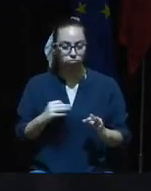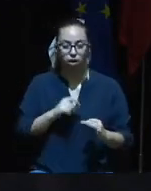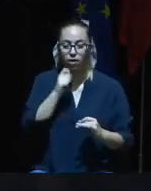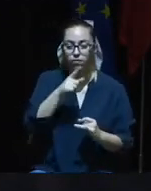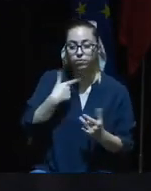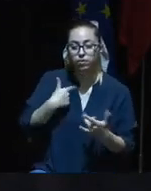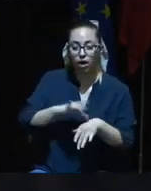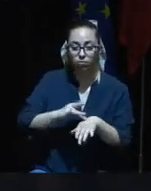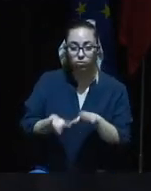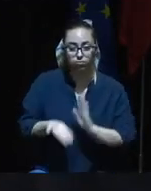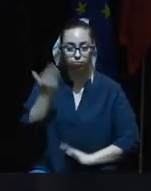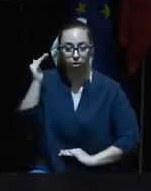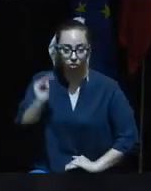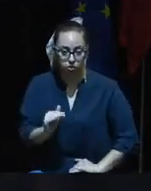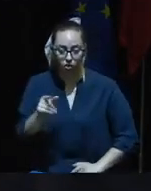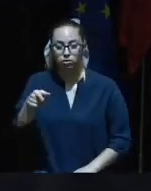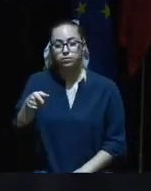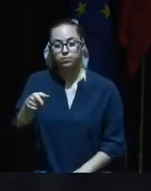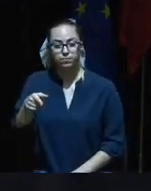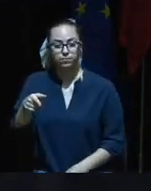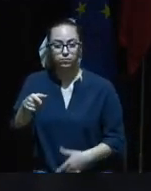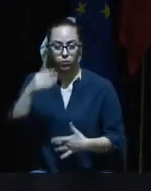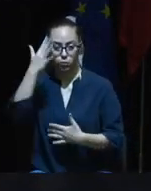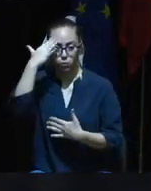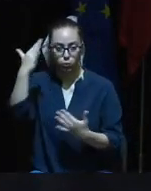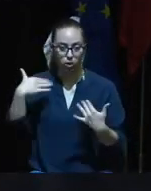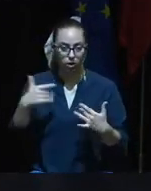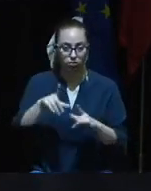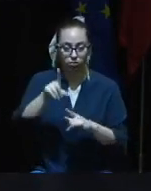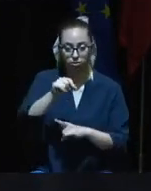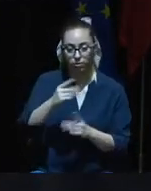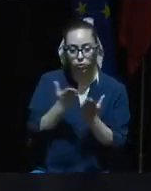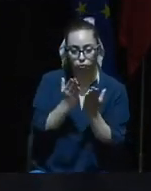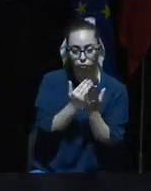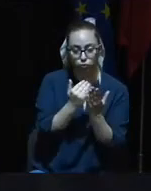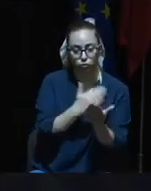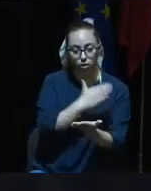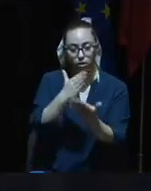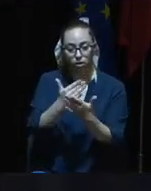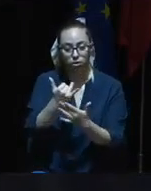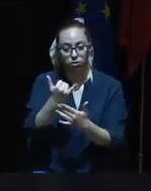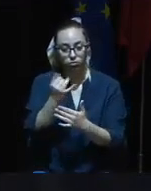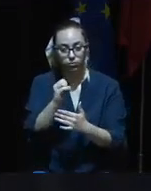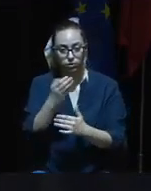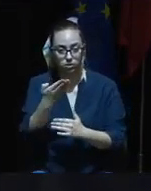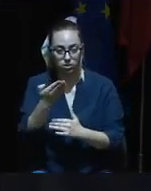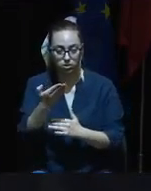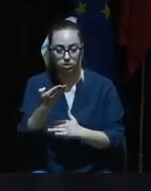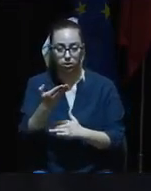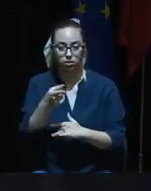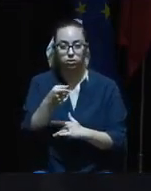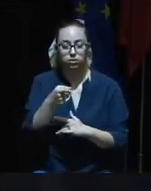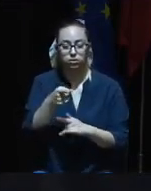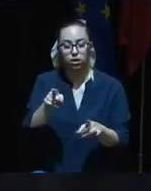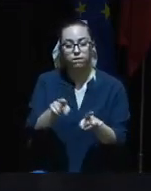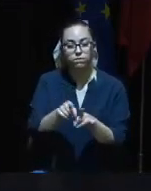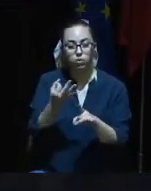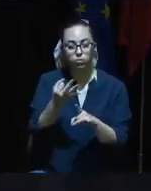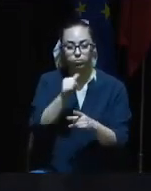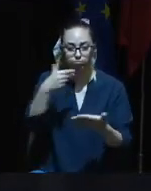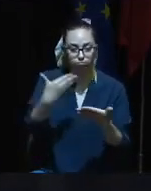ao calor um estudo 2007 cima Até que a redução do risco de mortalidade por visitar o cais frescos chega a 66 por cento